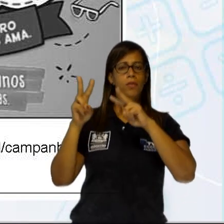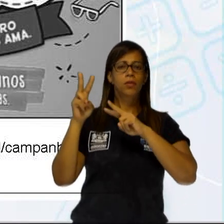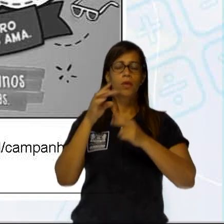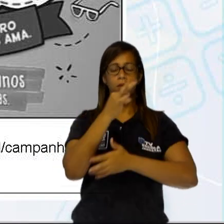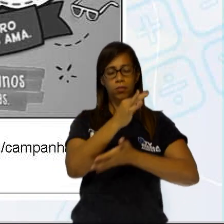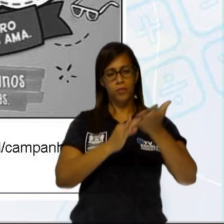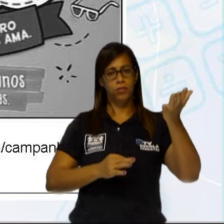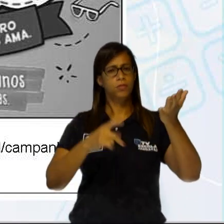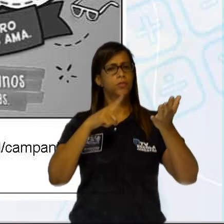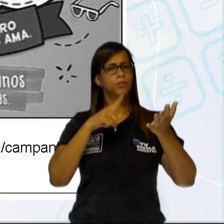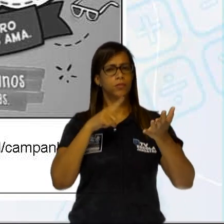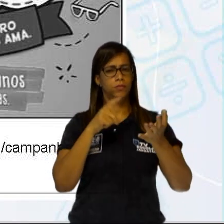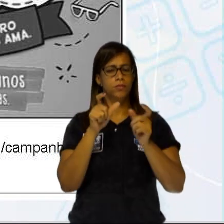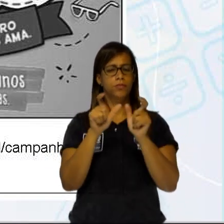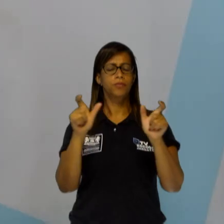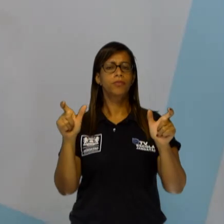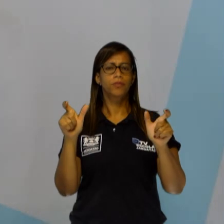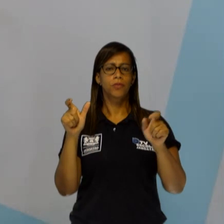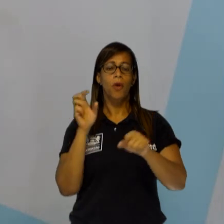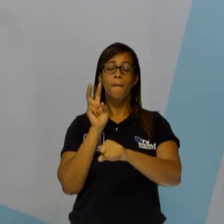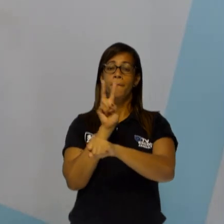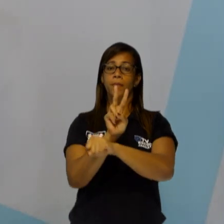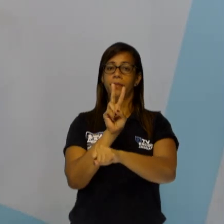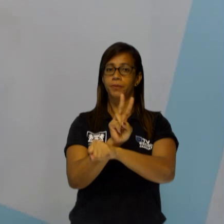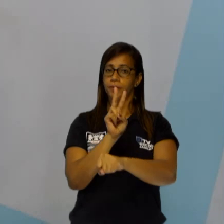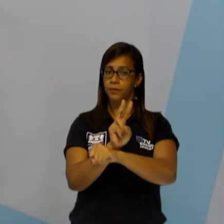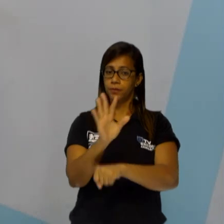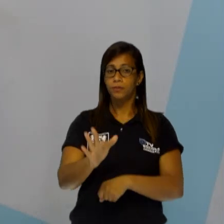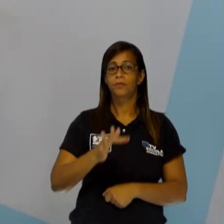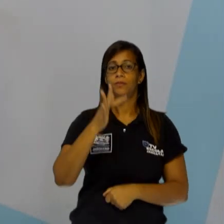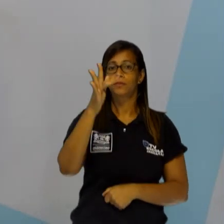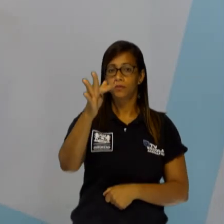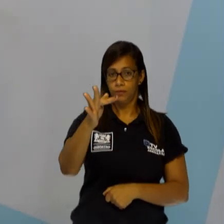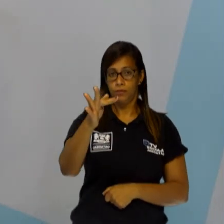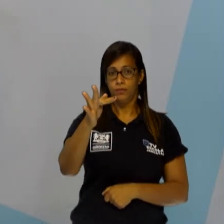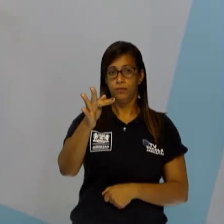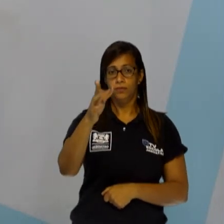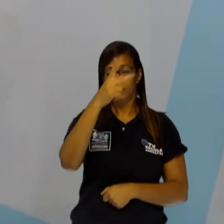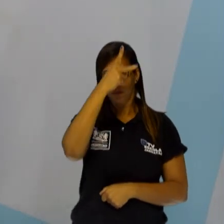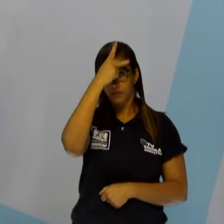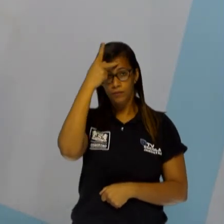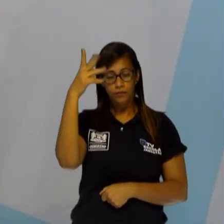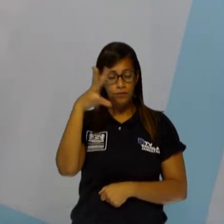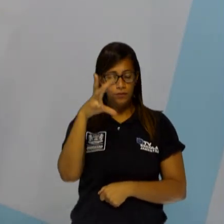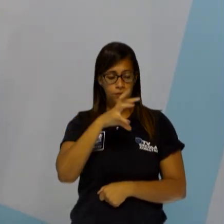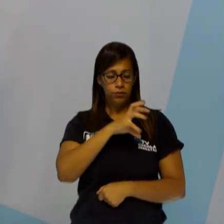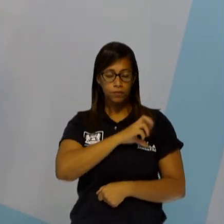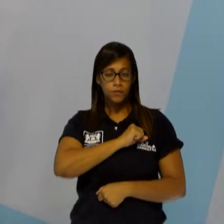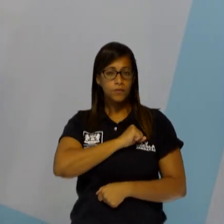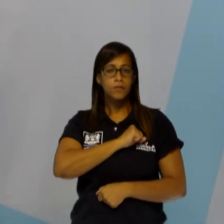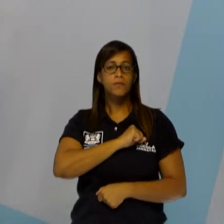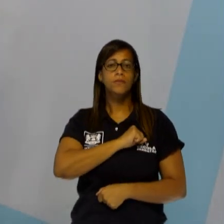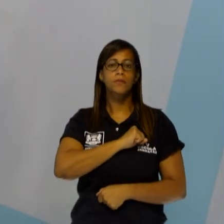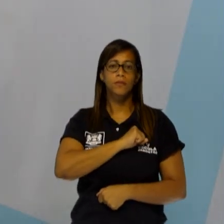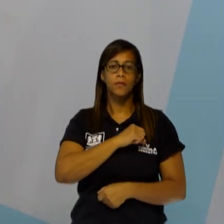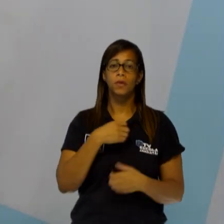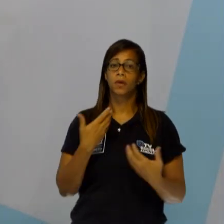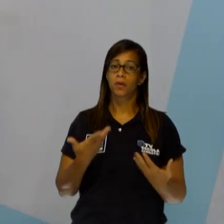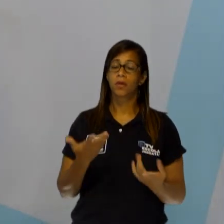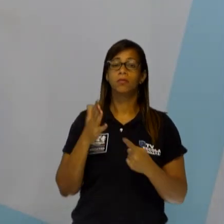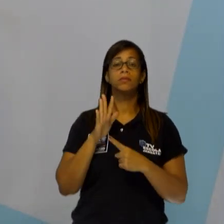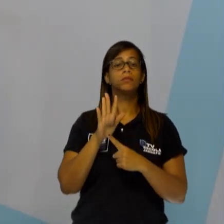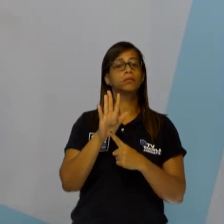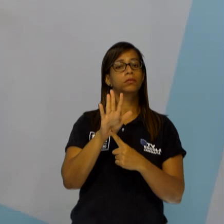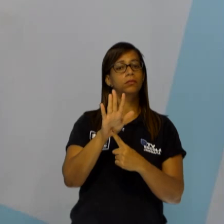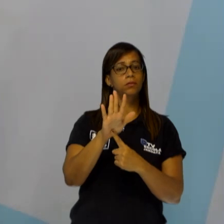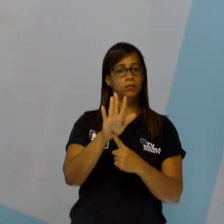aqui, ó. Proteja o futuro de quem você mais ama. Ao dizer proteja o futuro de quem você mais ama, ele está usando o